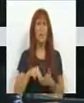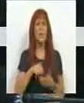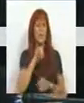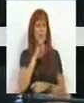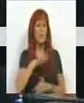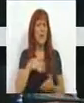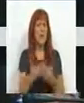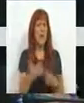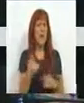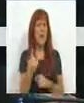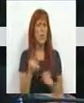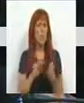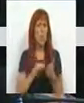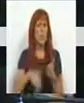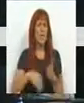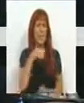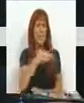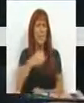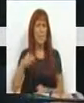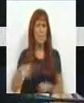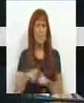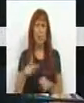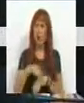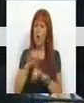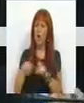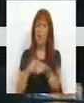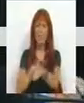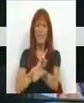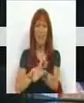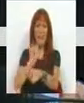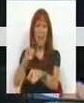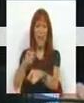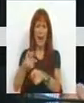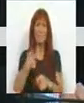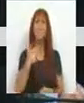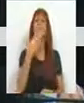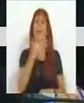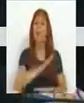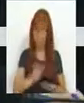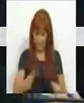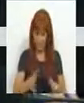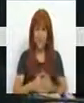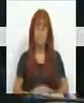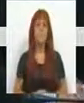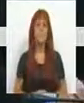possibilidade de fazer um contrato PPP com este hospital privado. Muito obrigado.